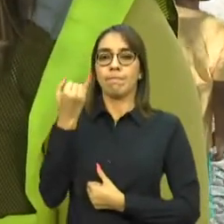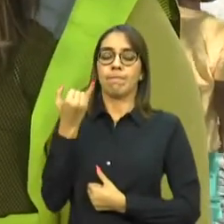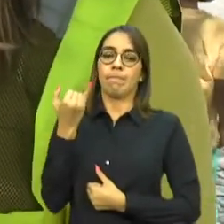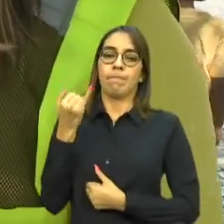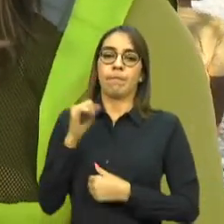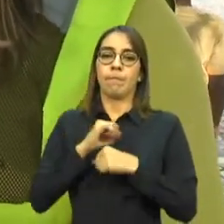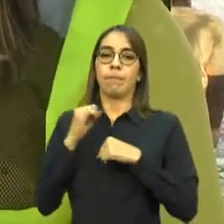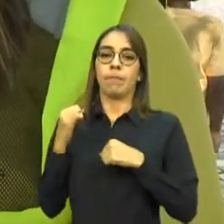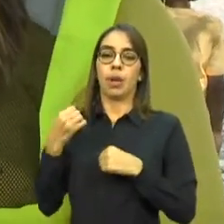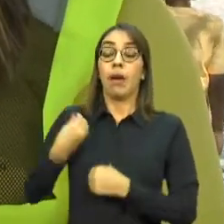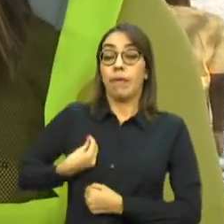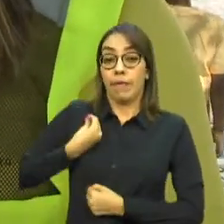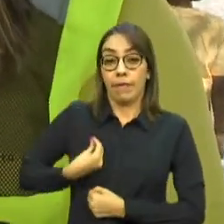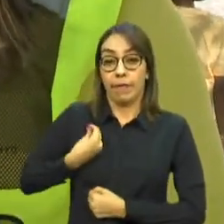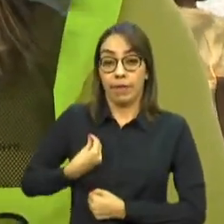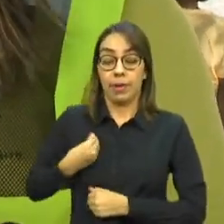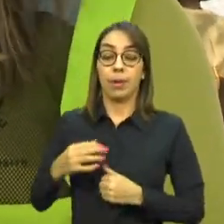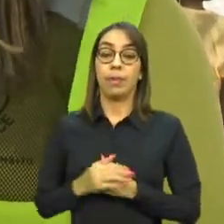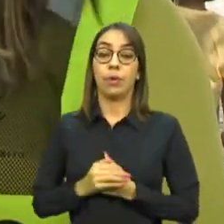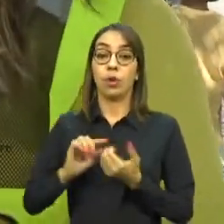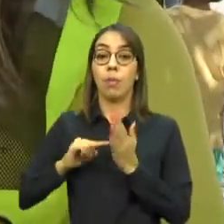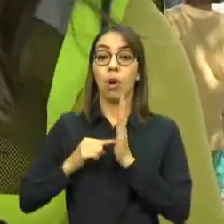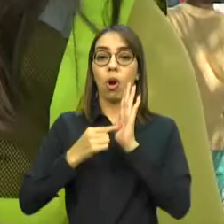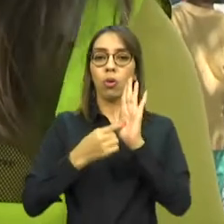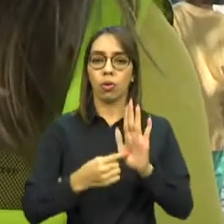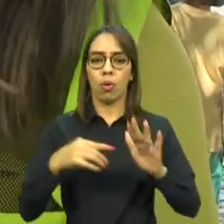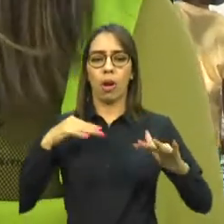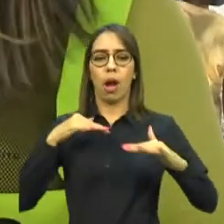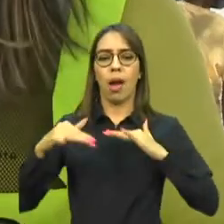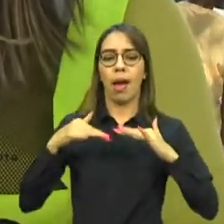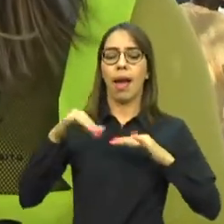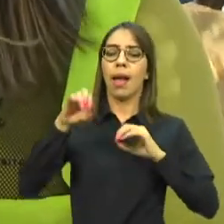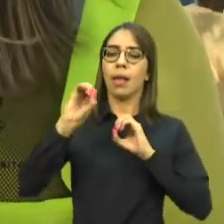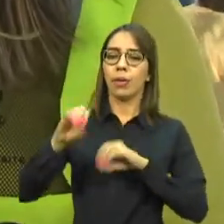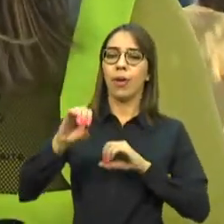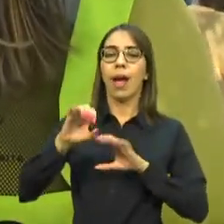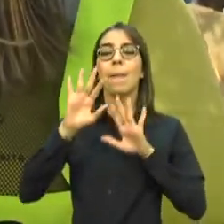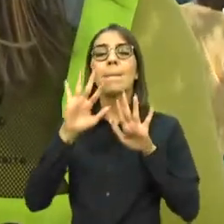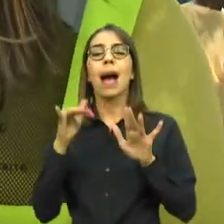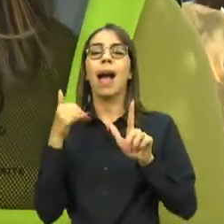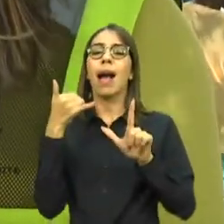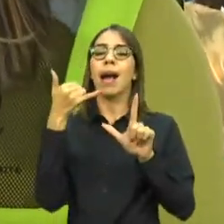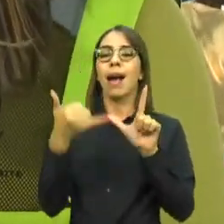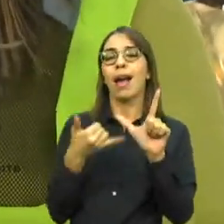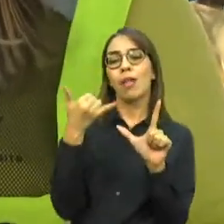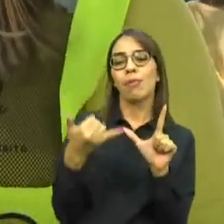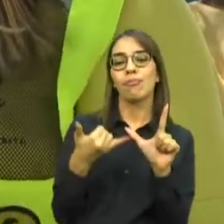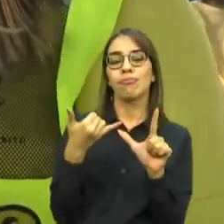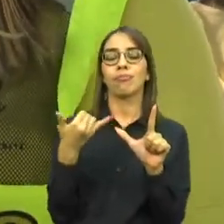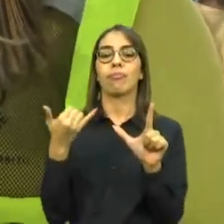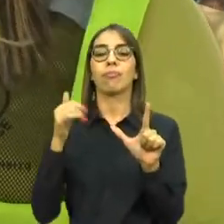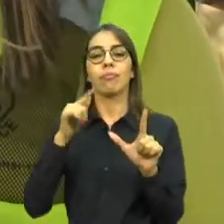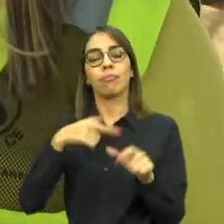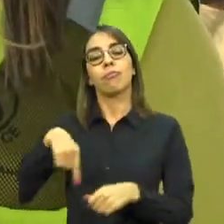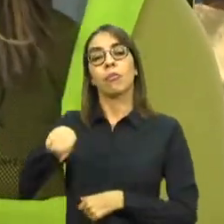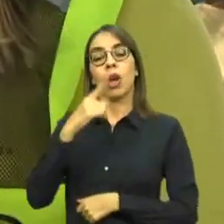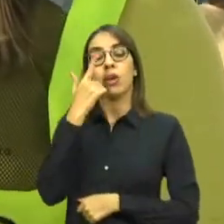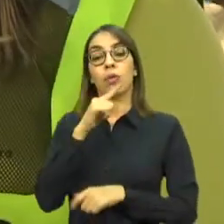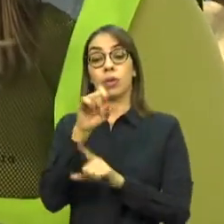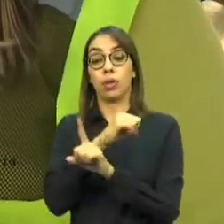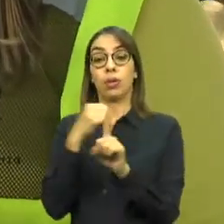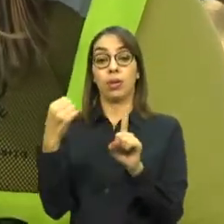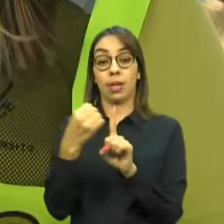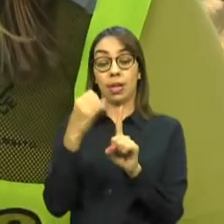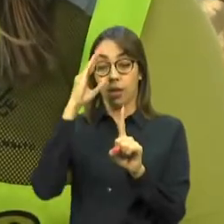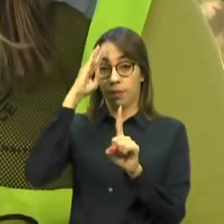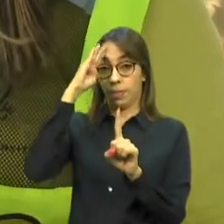nós trouxemos várias atividades educativas de maneira lúdica para que a gente pudesse estar envolvendo toda a população, toda a sociedade, principalmente essas